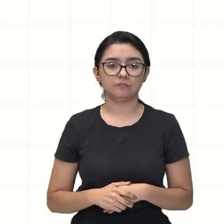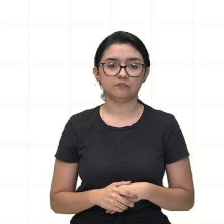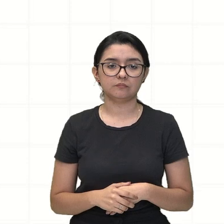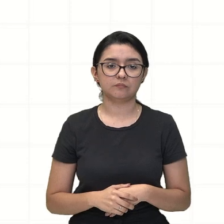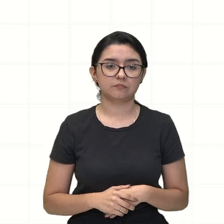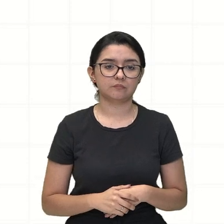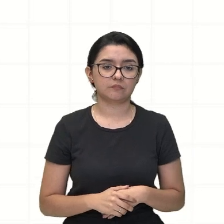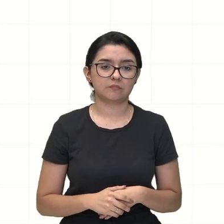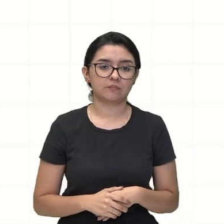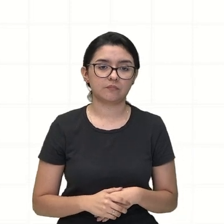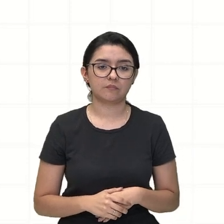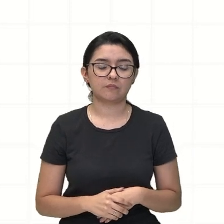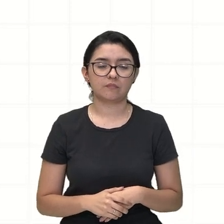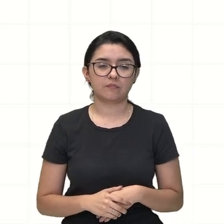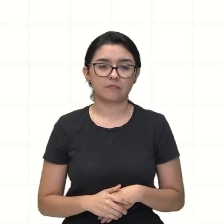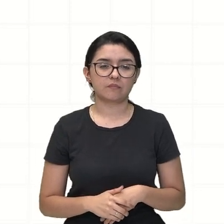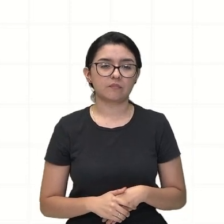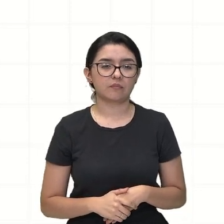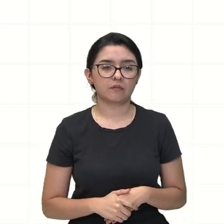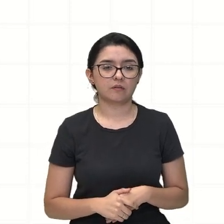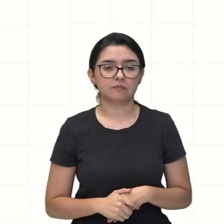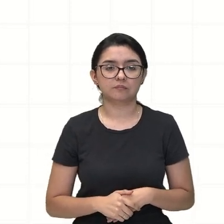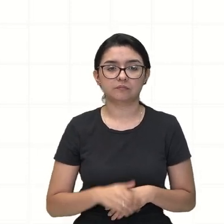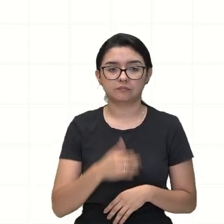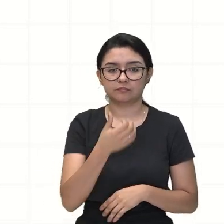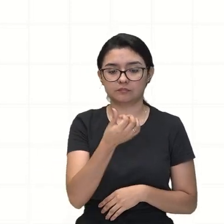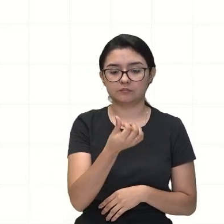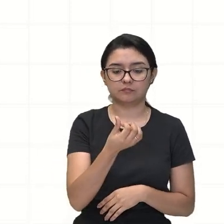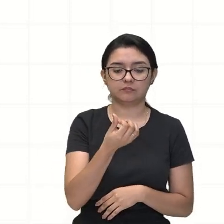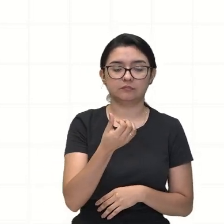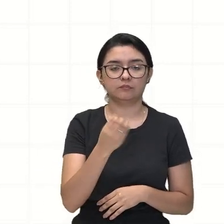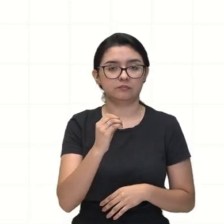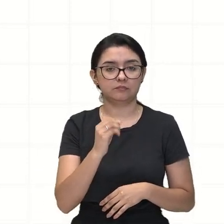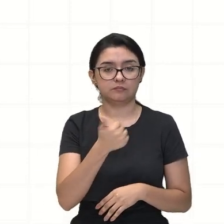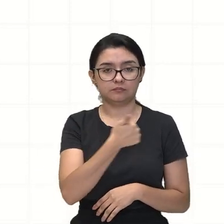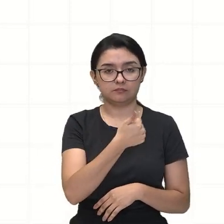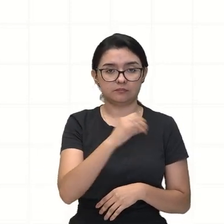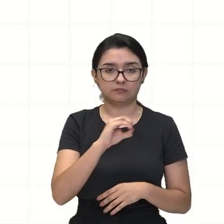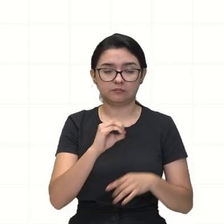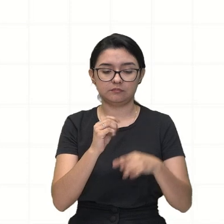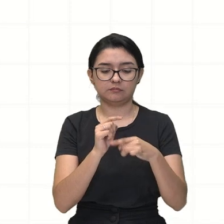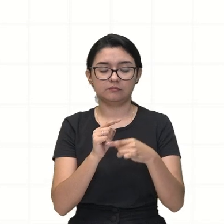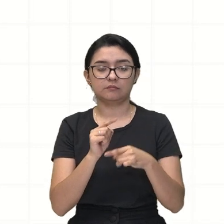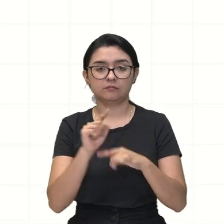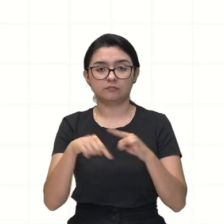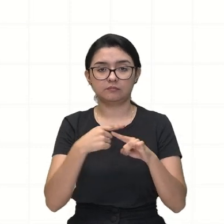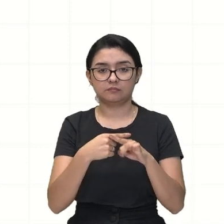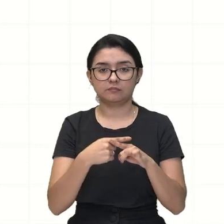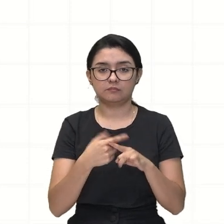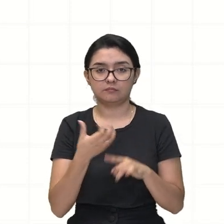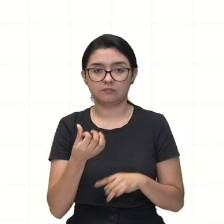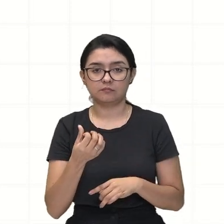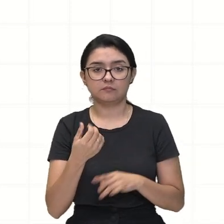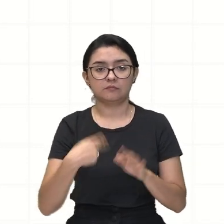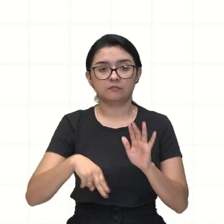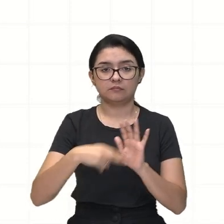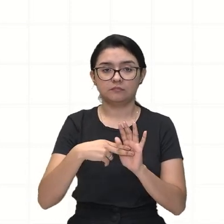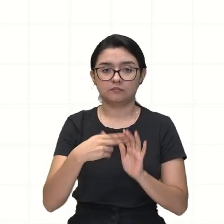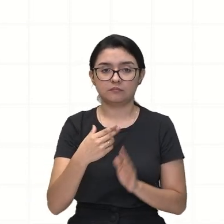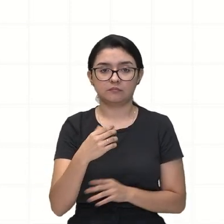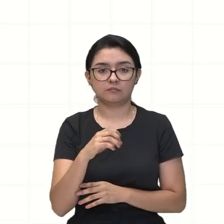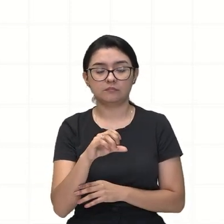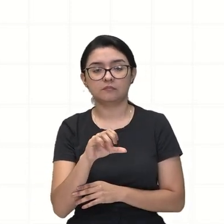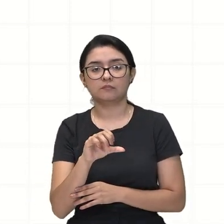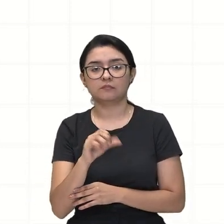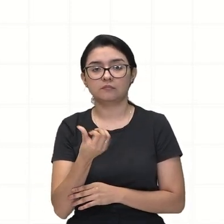Por 6, né? 10 vezes 6, 60. Então, o 8 também tem que ser multiplicado por